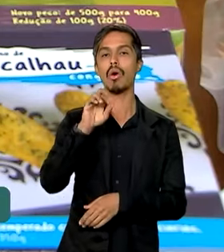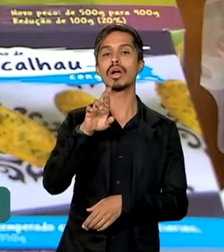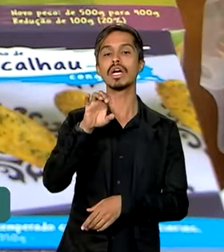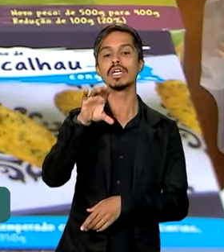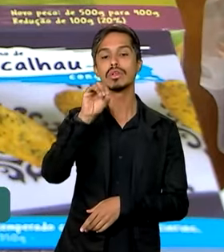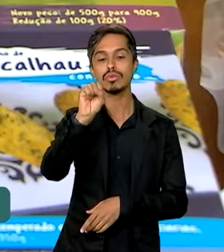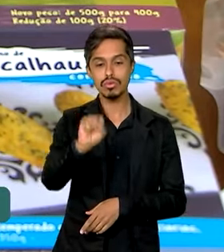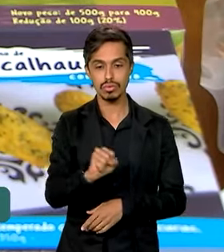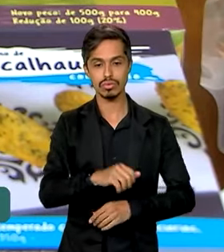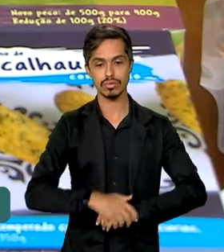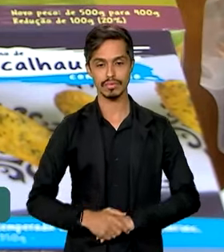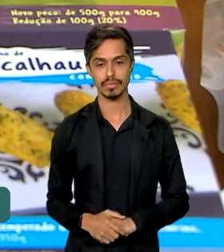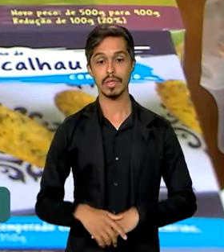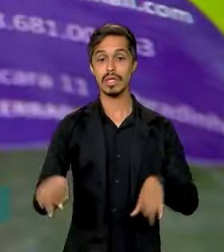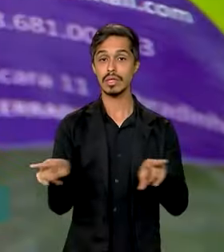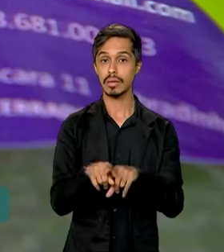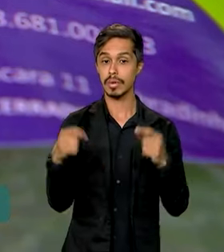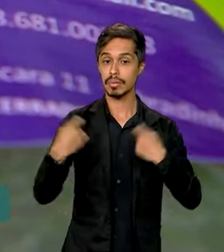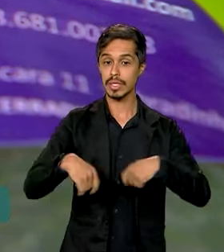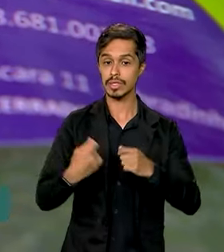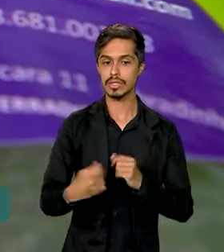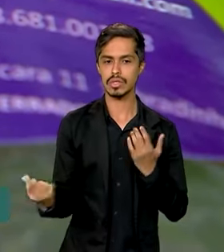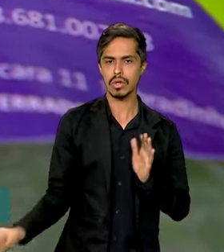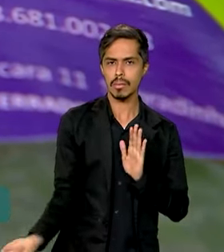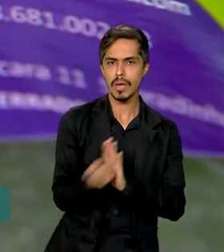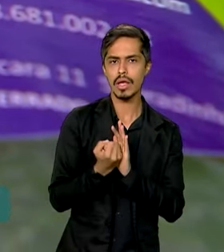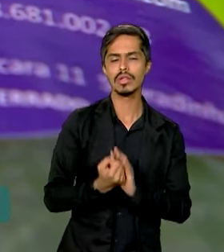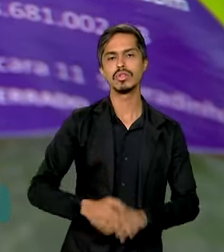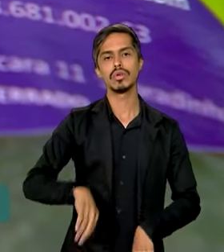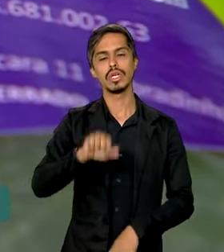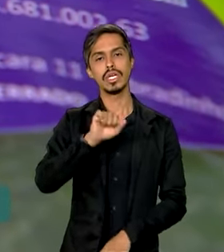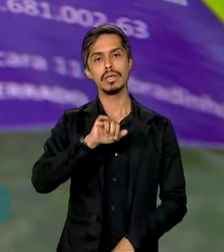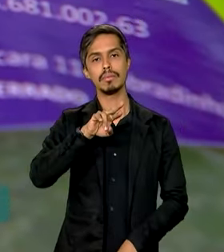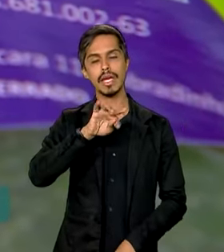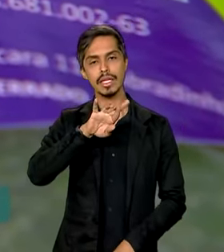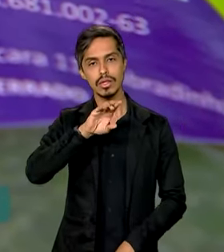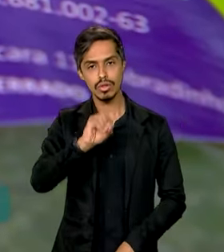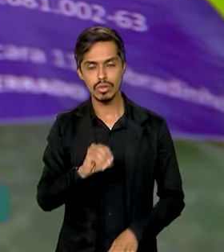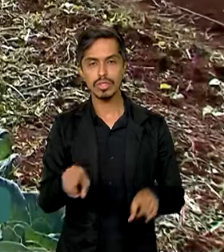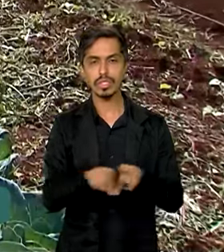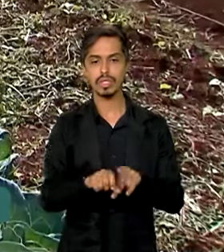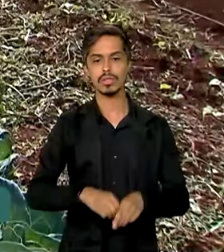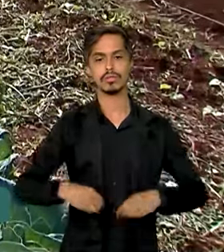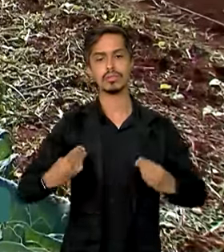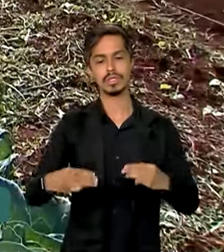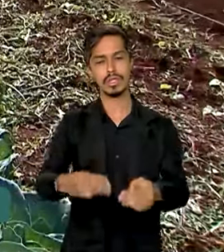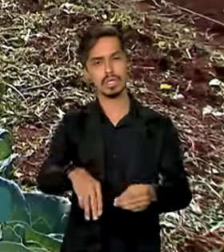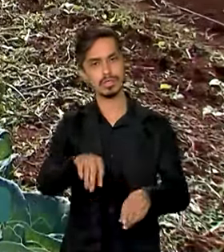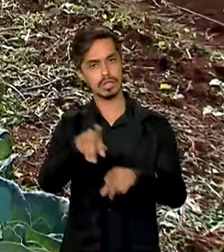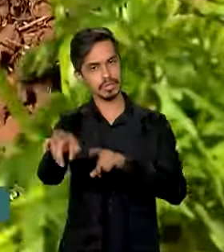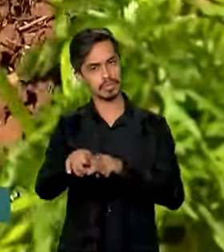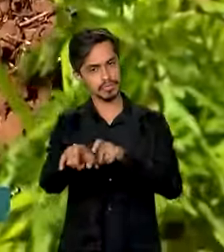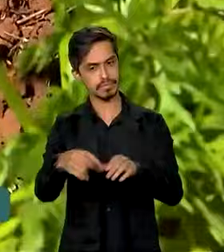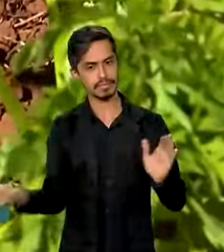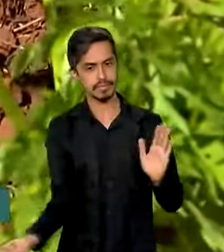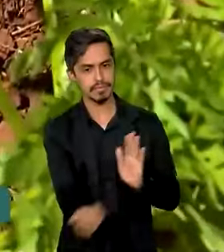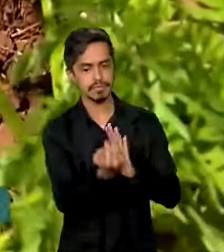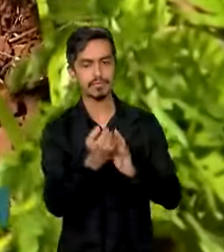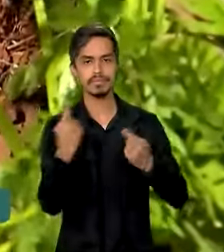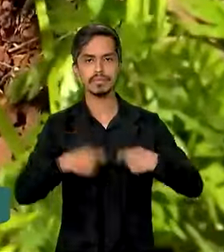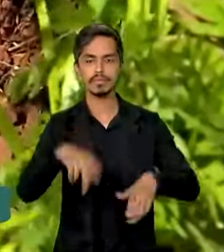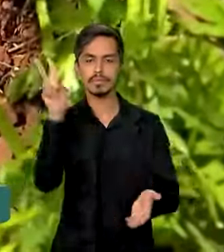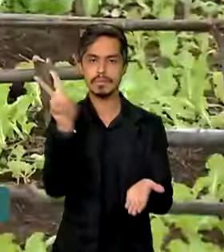composição. Também é preciso uma certificação do Inmetro e do Ministério da Agricultura. No Brasil, cerca de